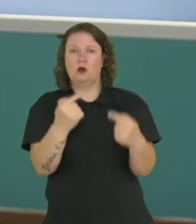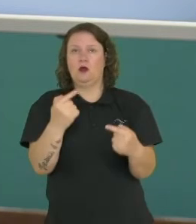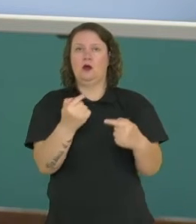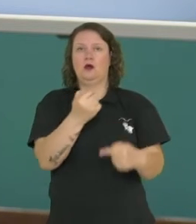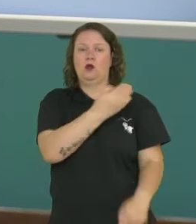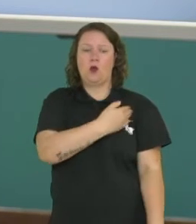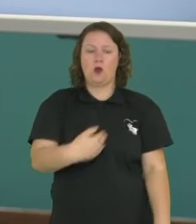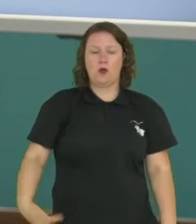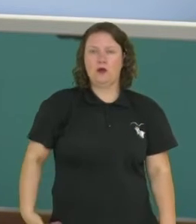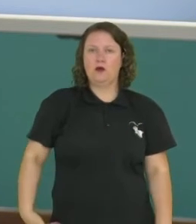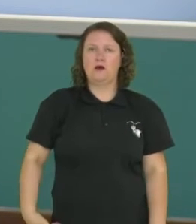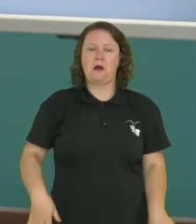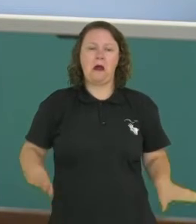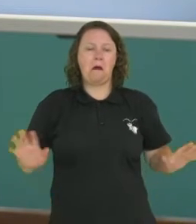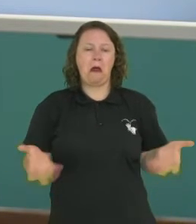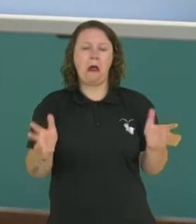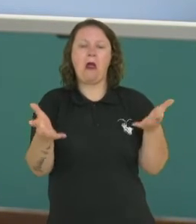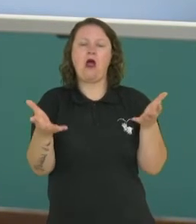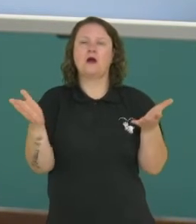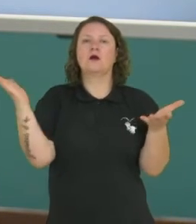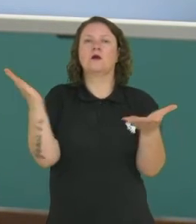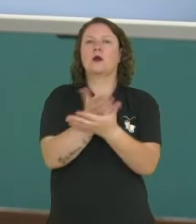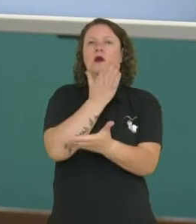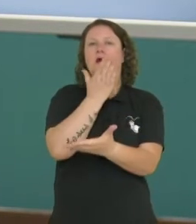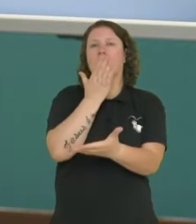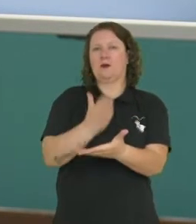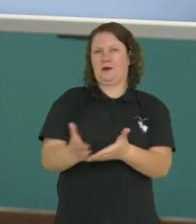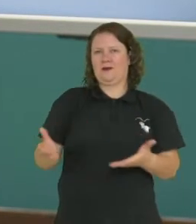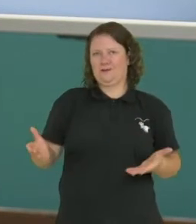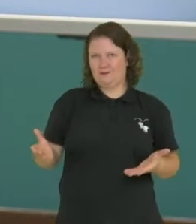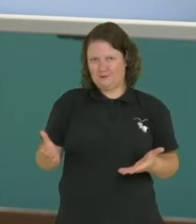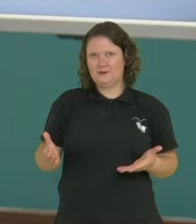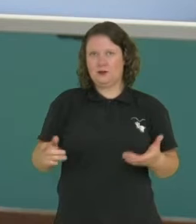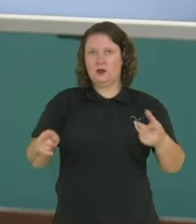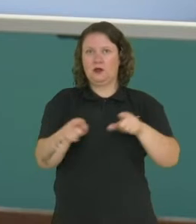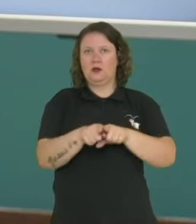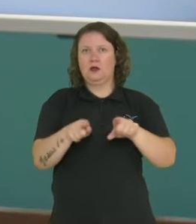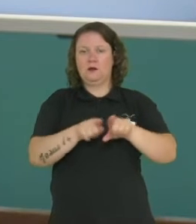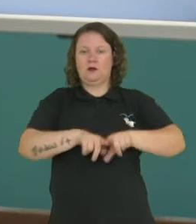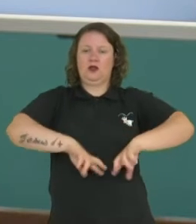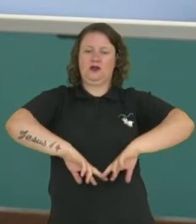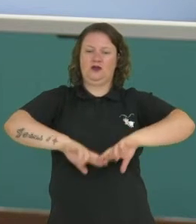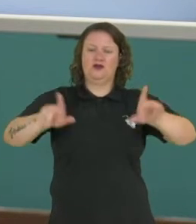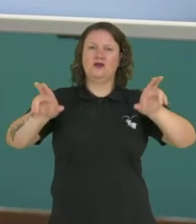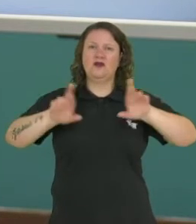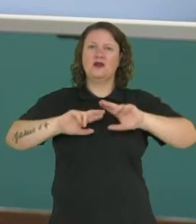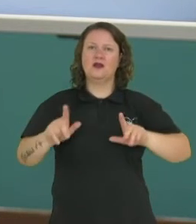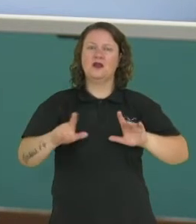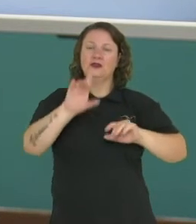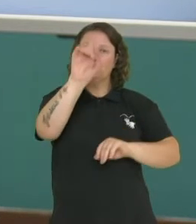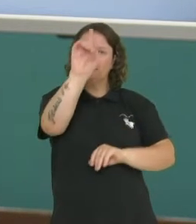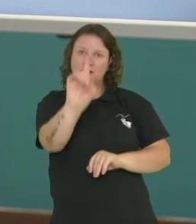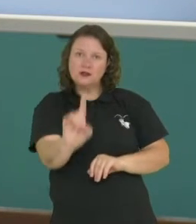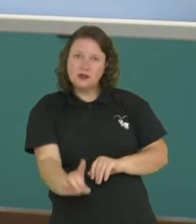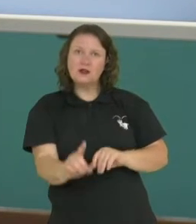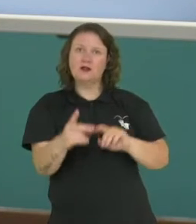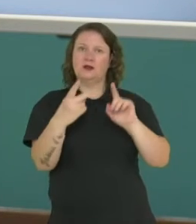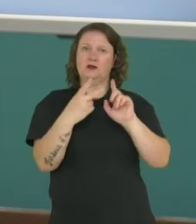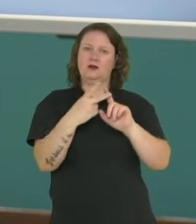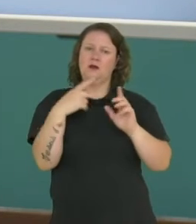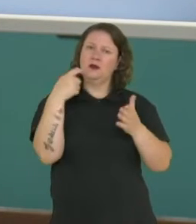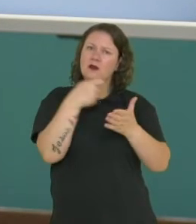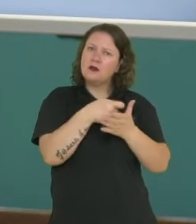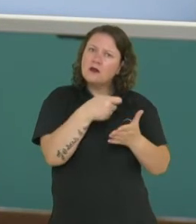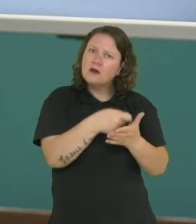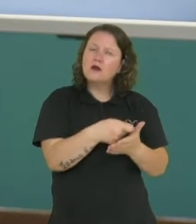que promovia essa separação. Diferenciando então direitos e deveres da população segundo a cor da